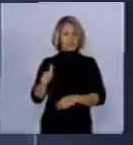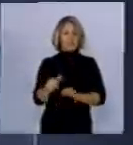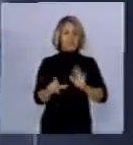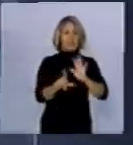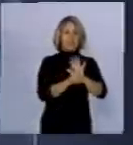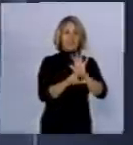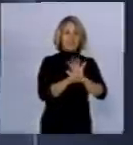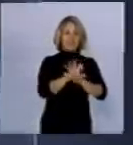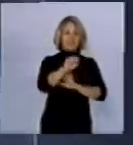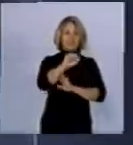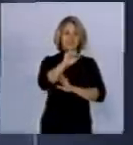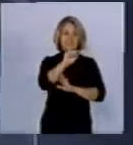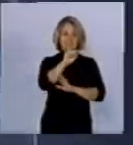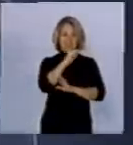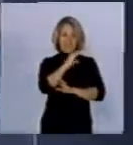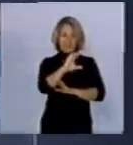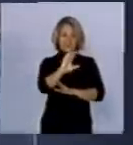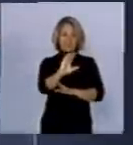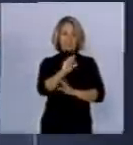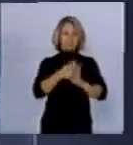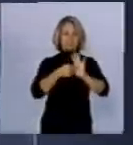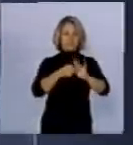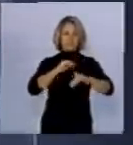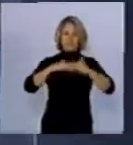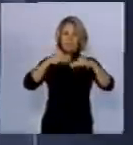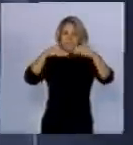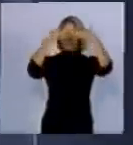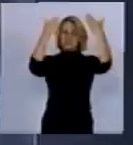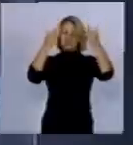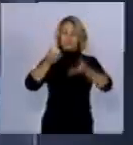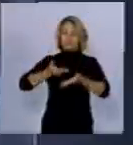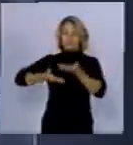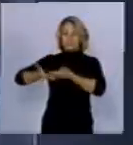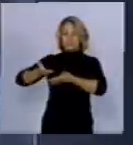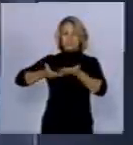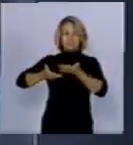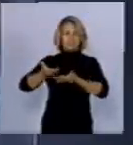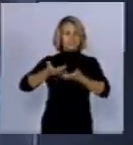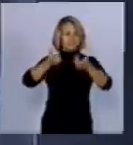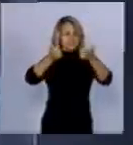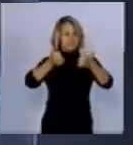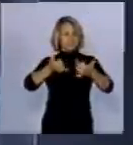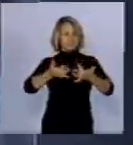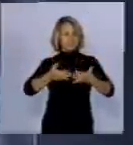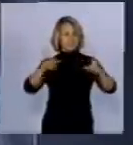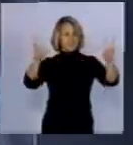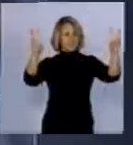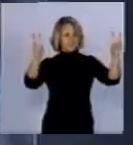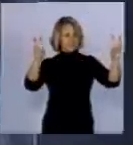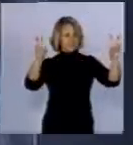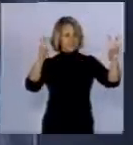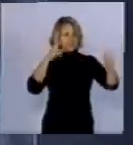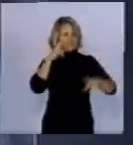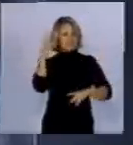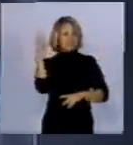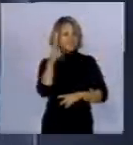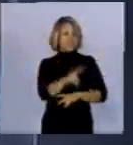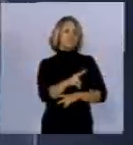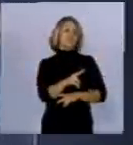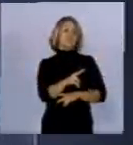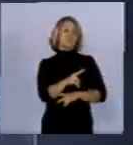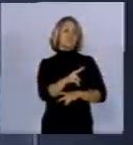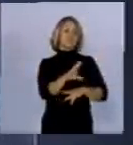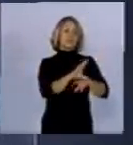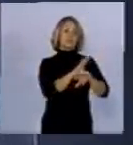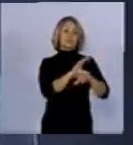do seac uma revolução em termos de tratamento da questão sobre a ótica da legislação brasileira